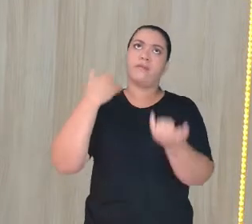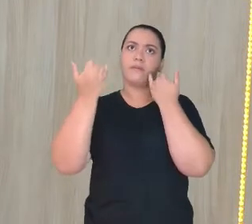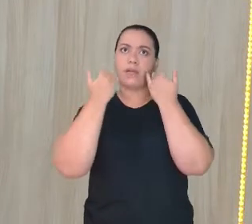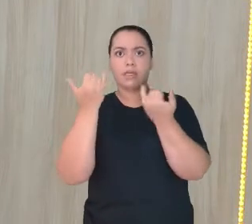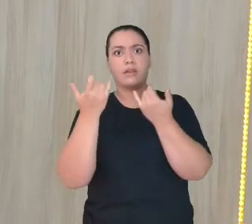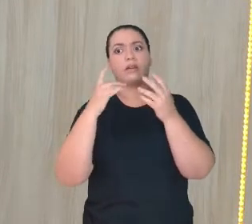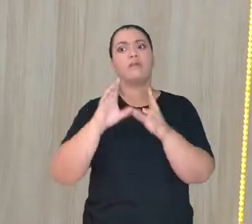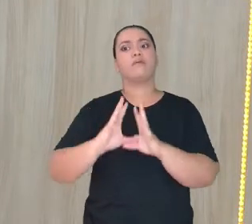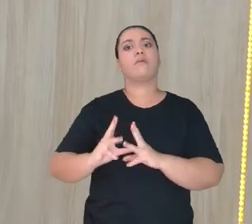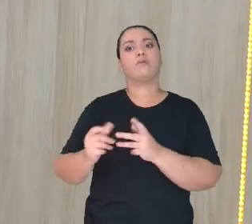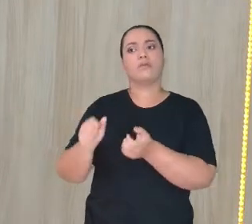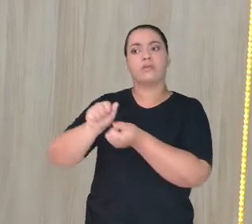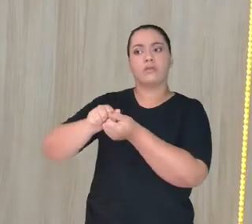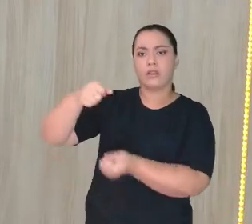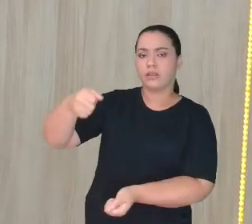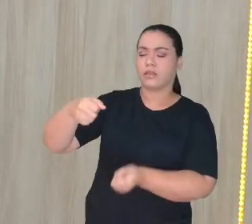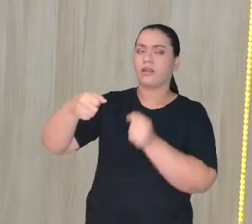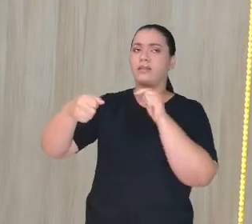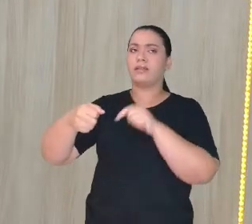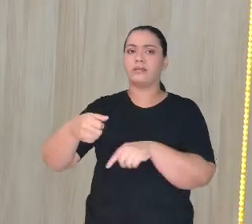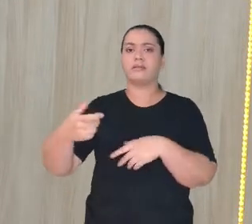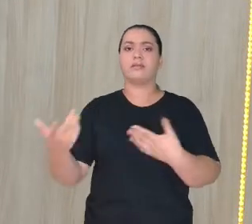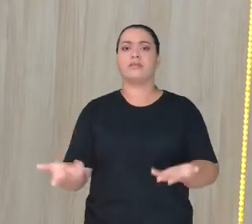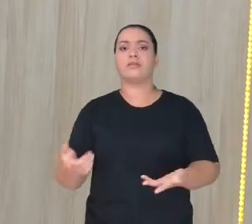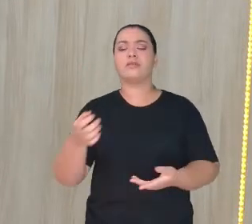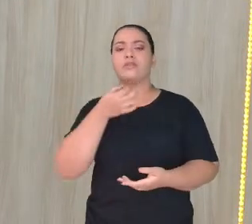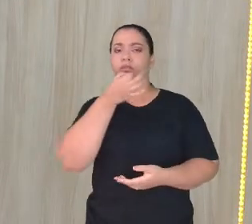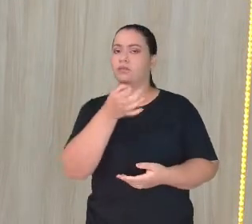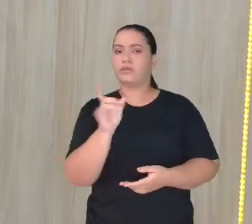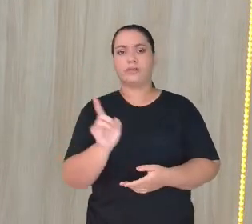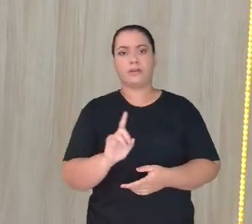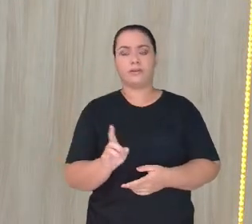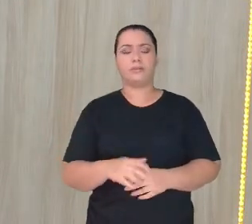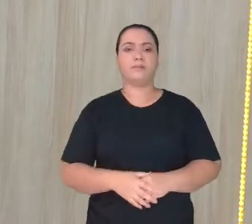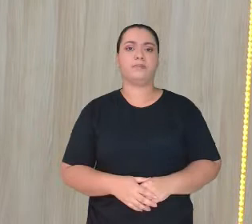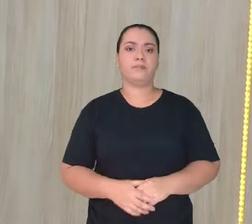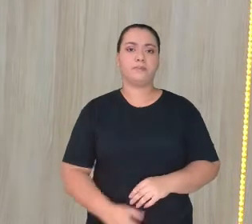ou que todos os cartazes são de sugestão, tá?